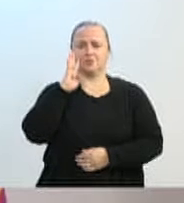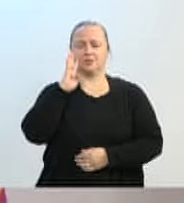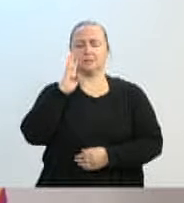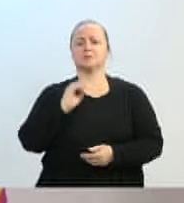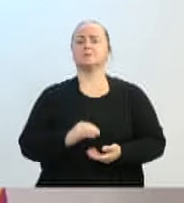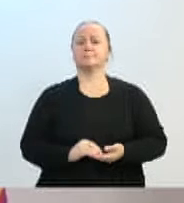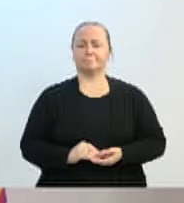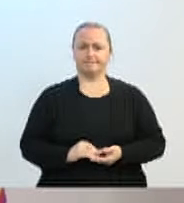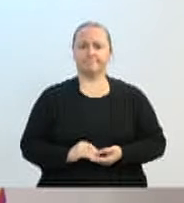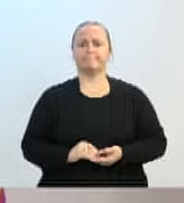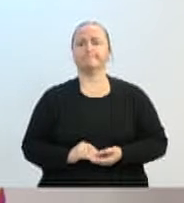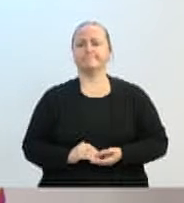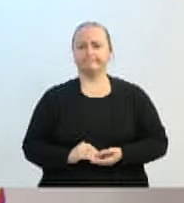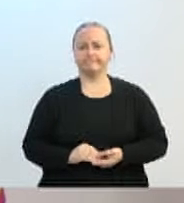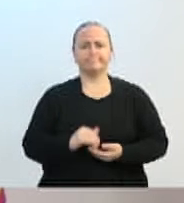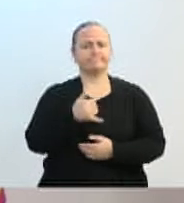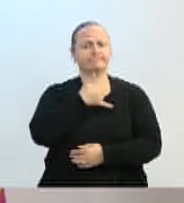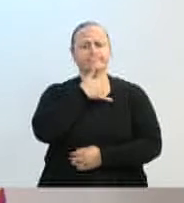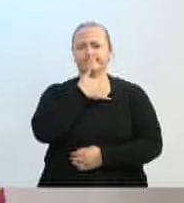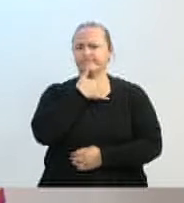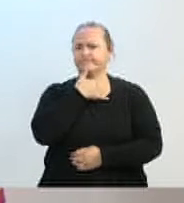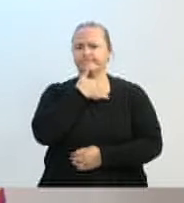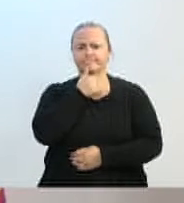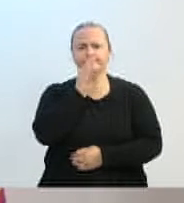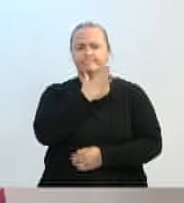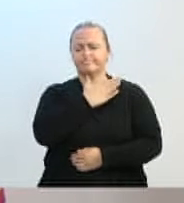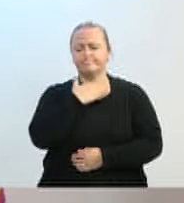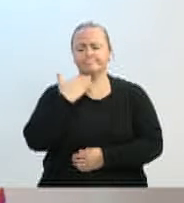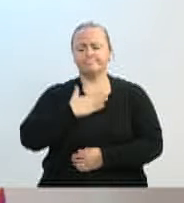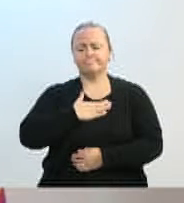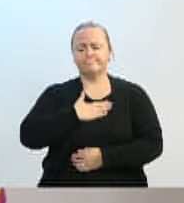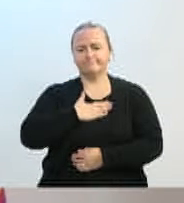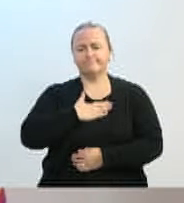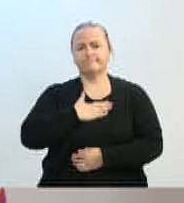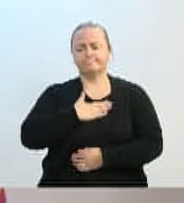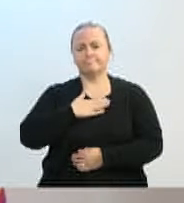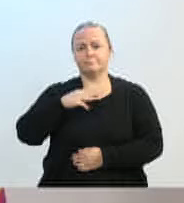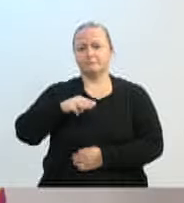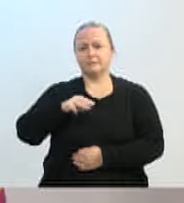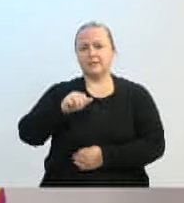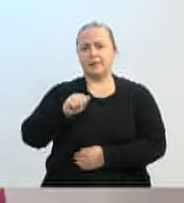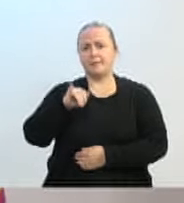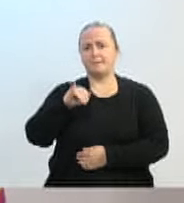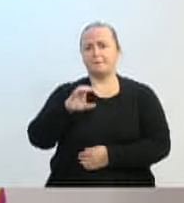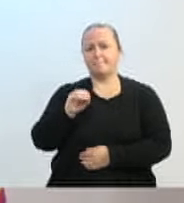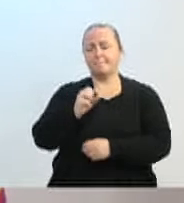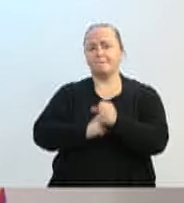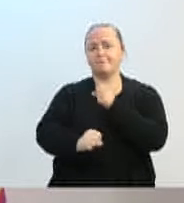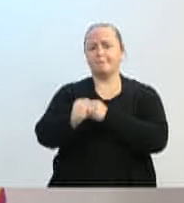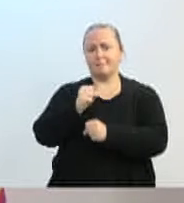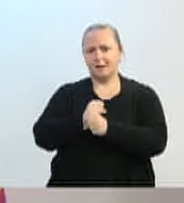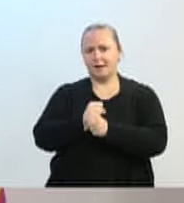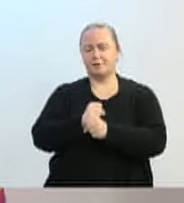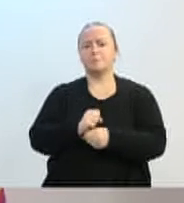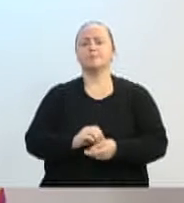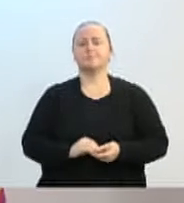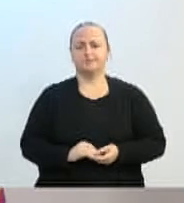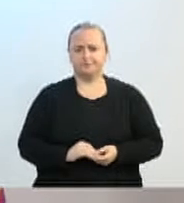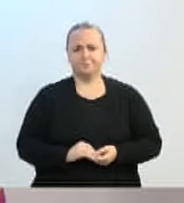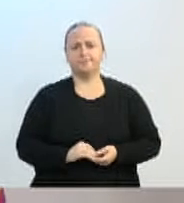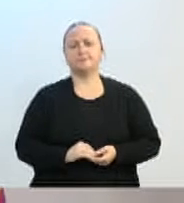e, infelizmente, foi uma das primeiras pessoas a falecer ainda em maio do ano passado. E a Prefeitura,